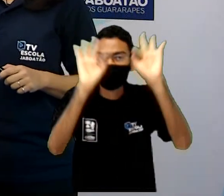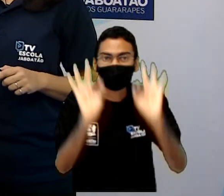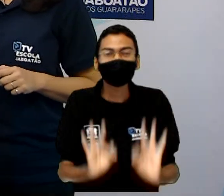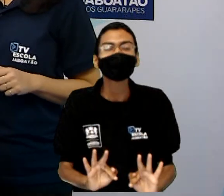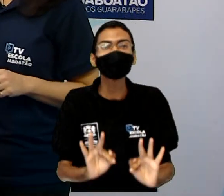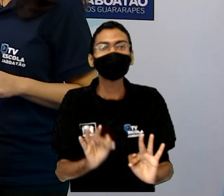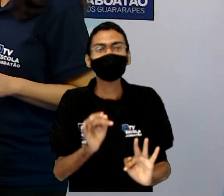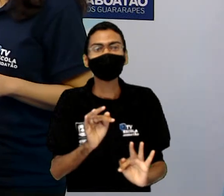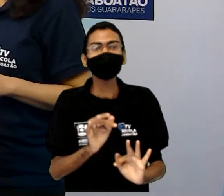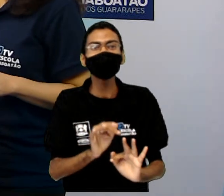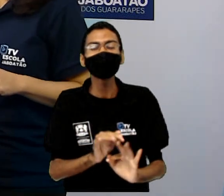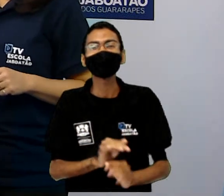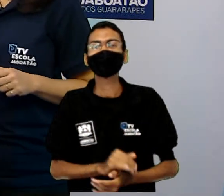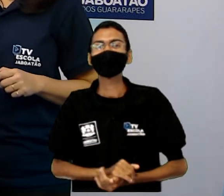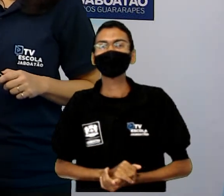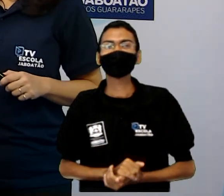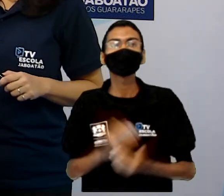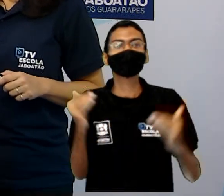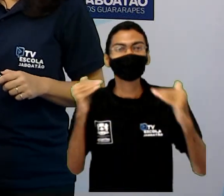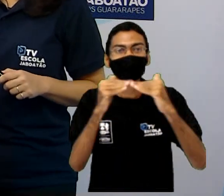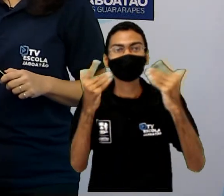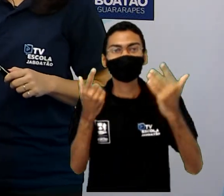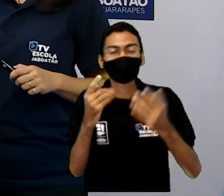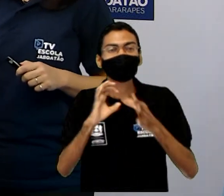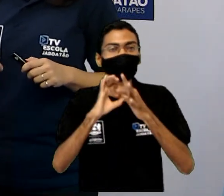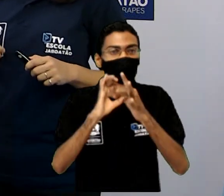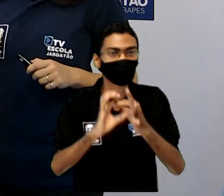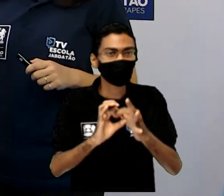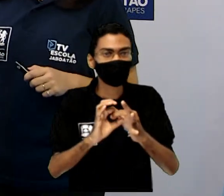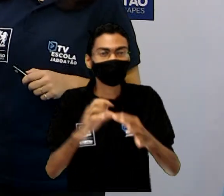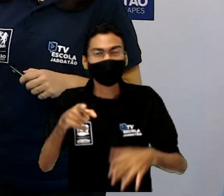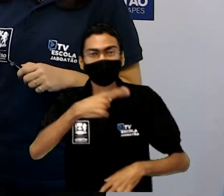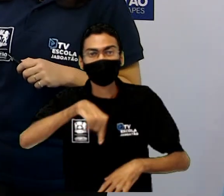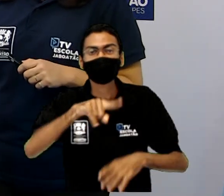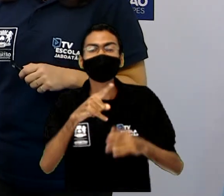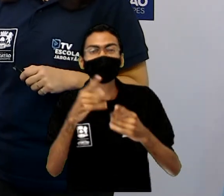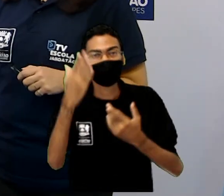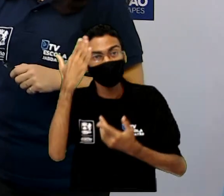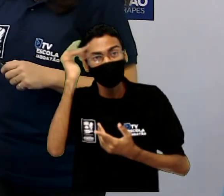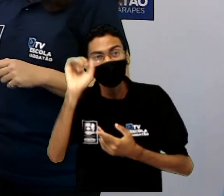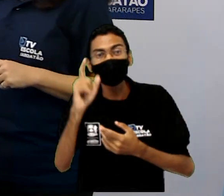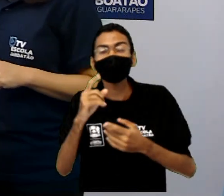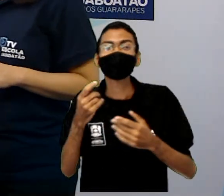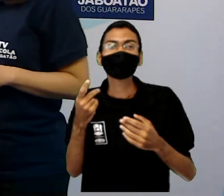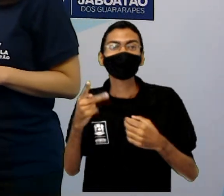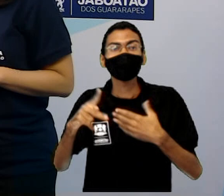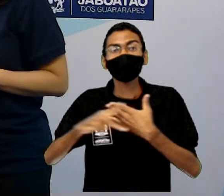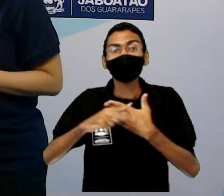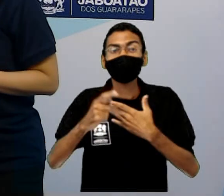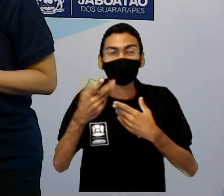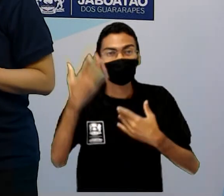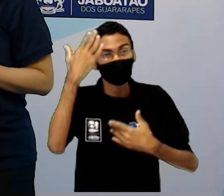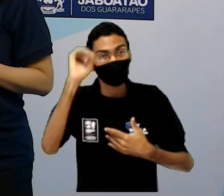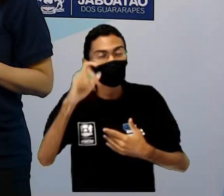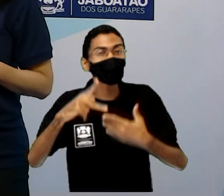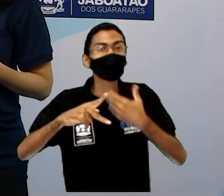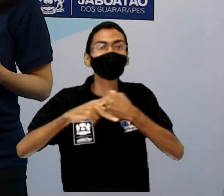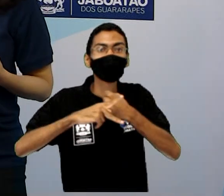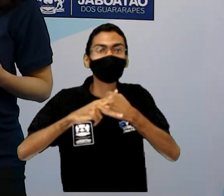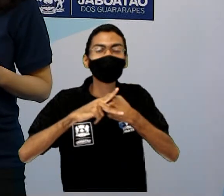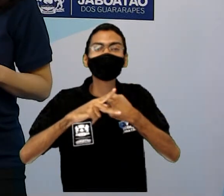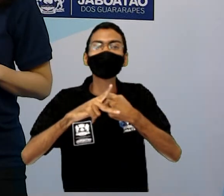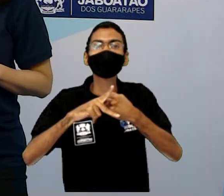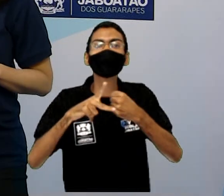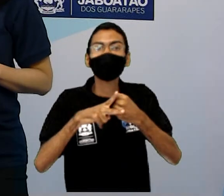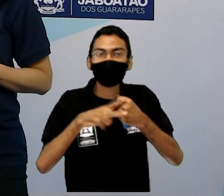felizes, porque de acordo com o contexto é que a gente vai saber se o pronome e, consequentemente, o verbo vão estar